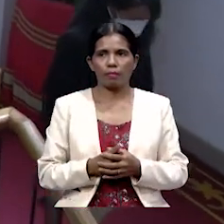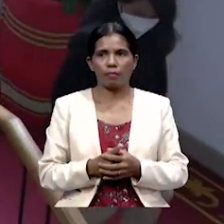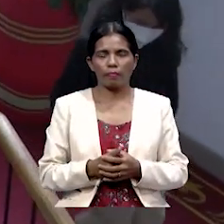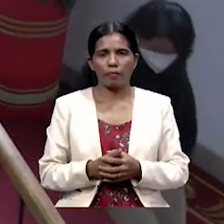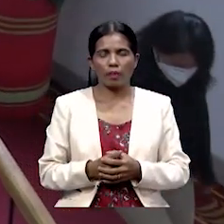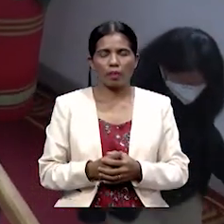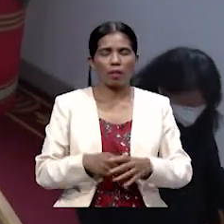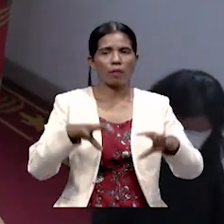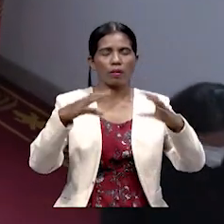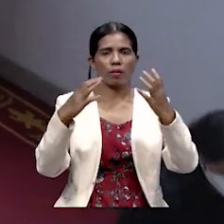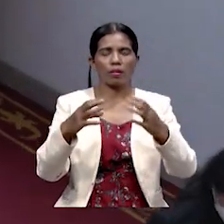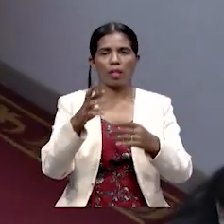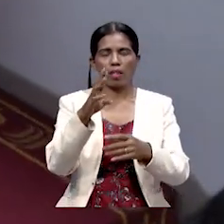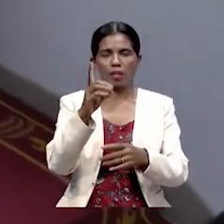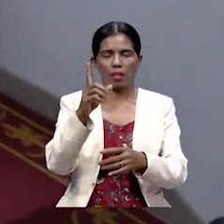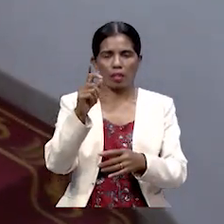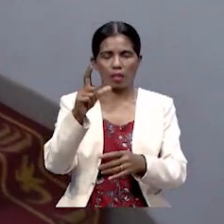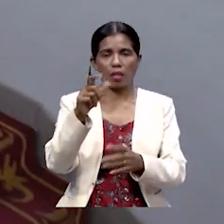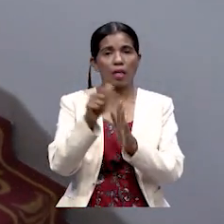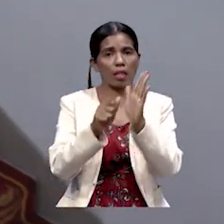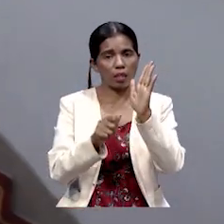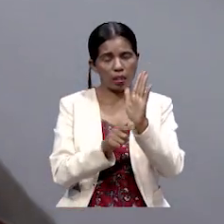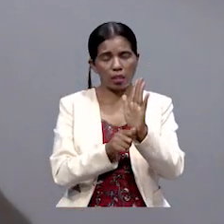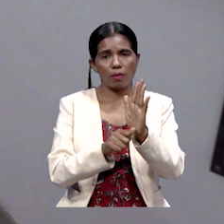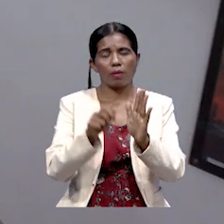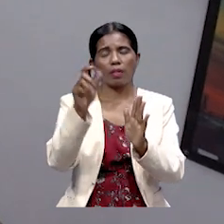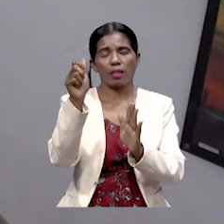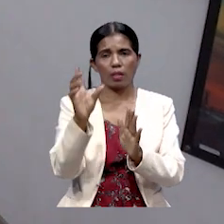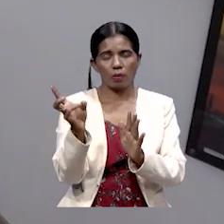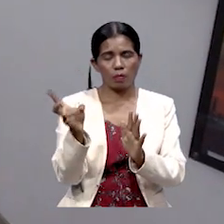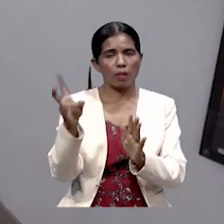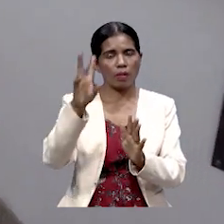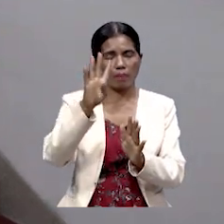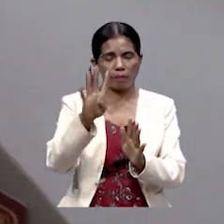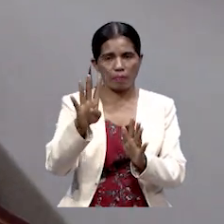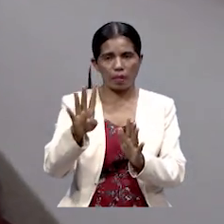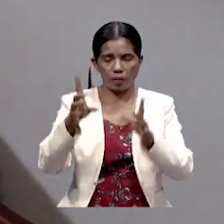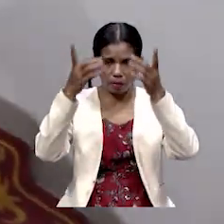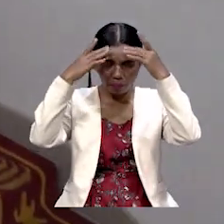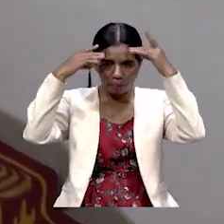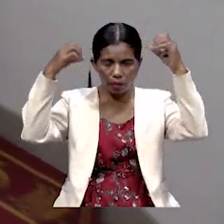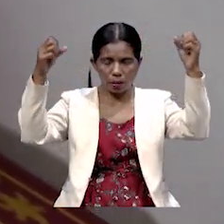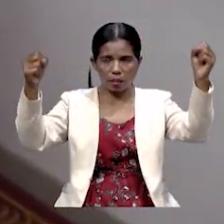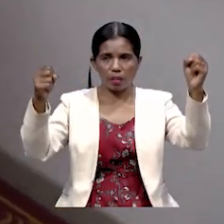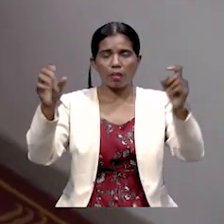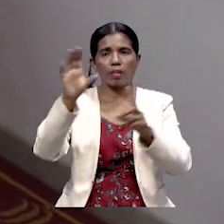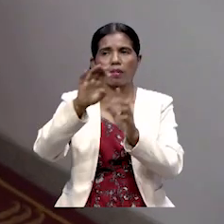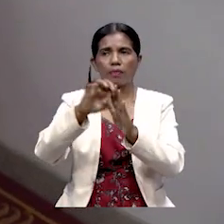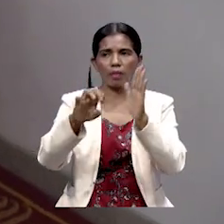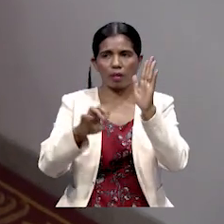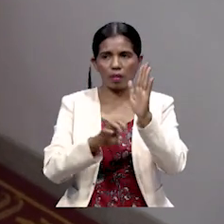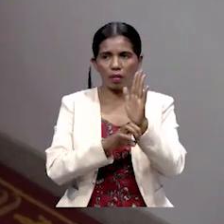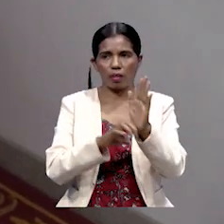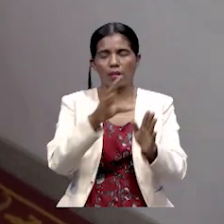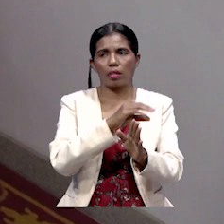Constituição República Democrática Timor-Leste, artigo 8 no Resinhat, a linha Ida define Presidente da República Maxef Estado, símbolo